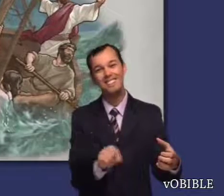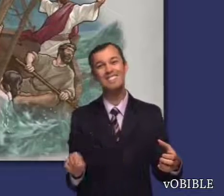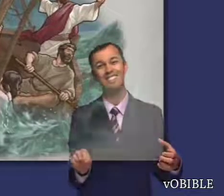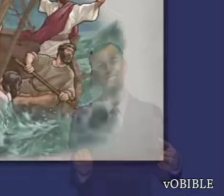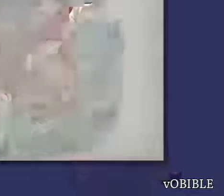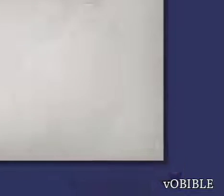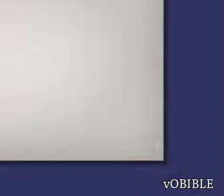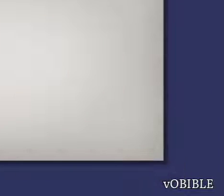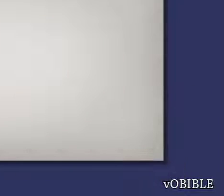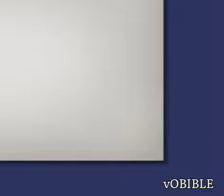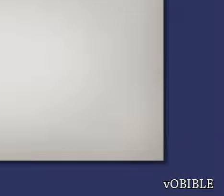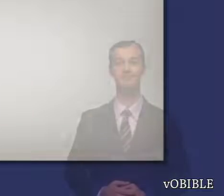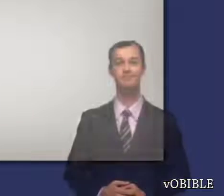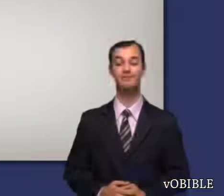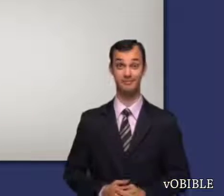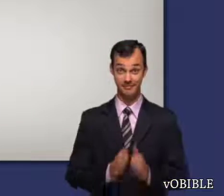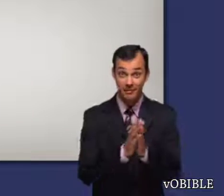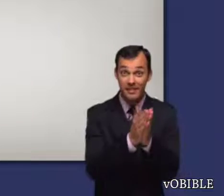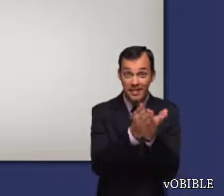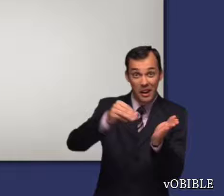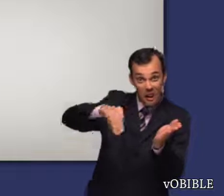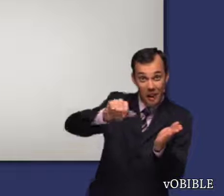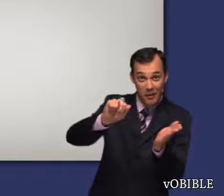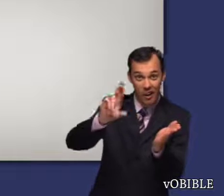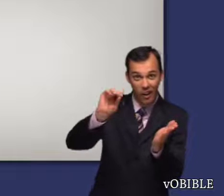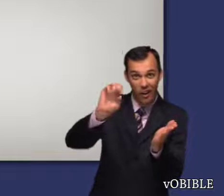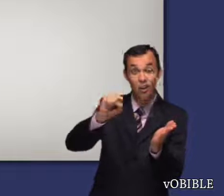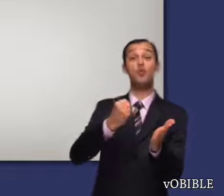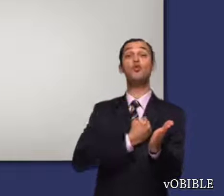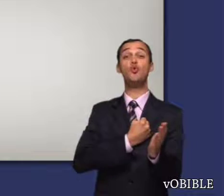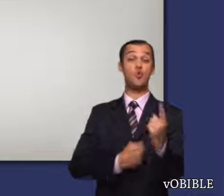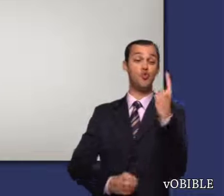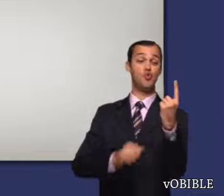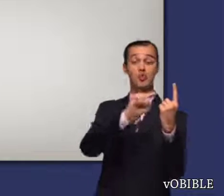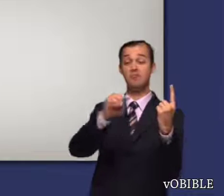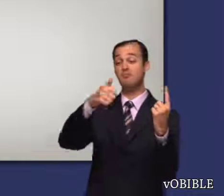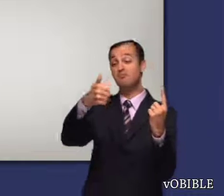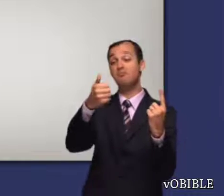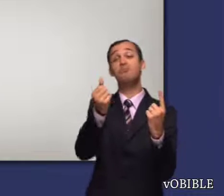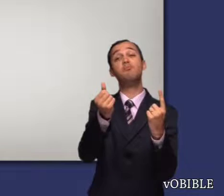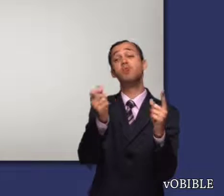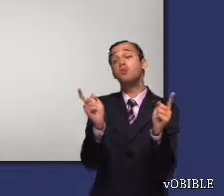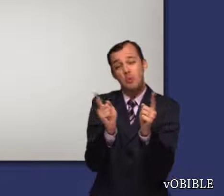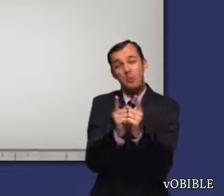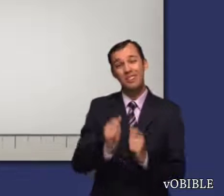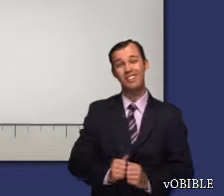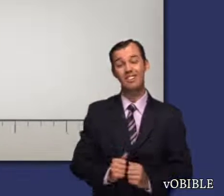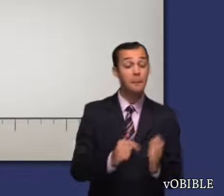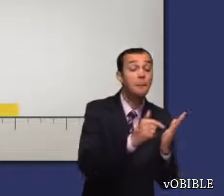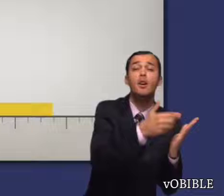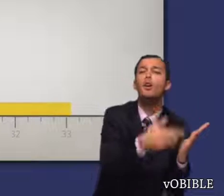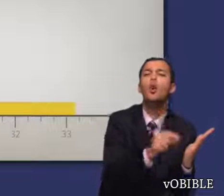Jesus. O livro de Marcos tem 16 capítulos e é o menor dos 4 evangelhos.